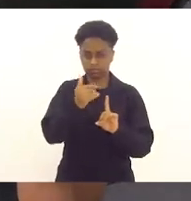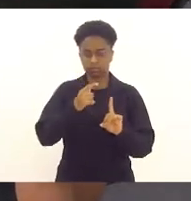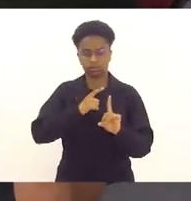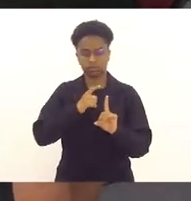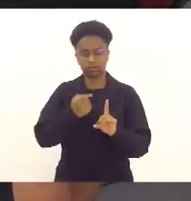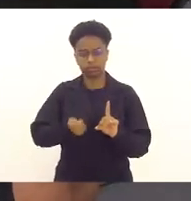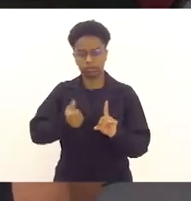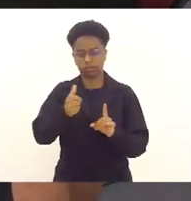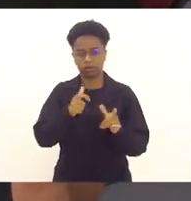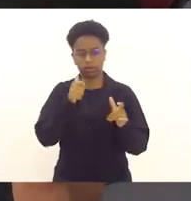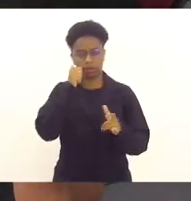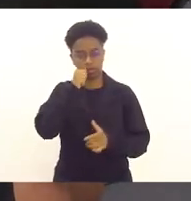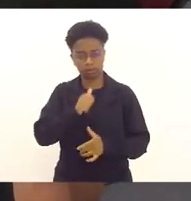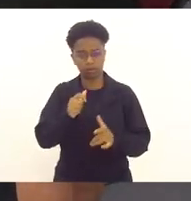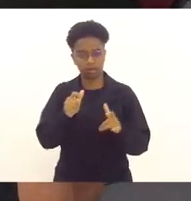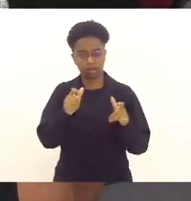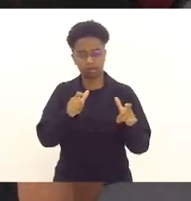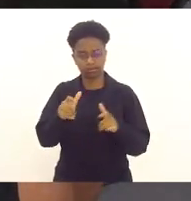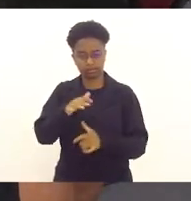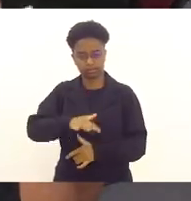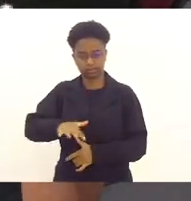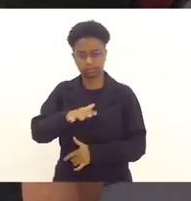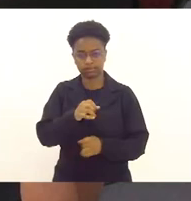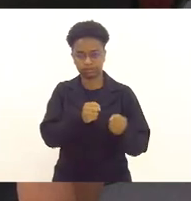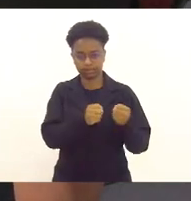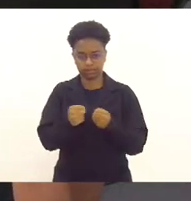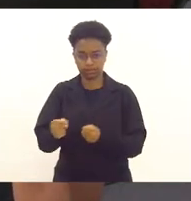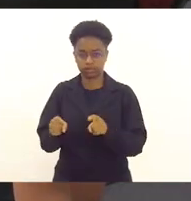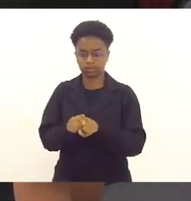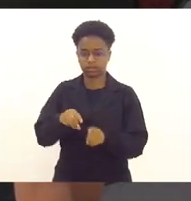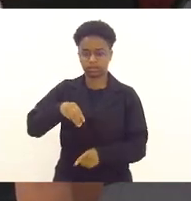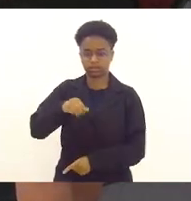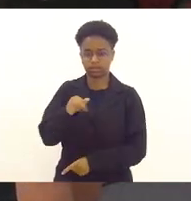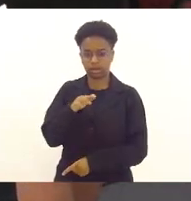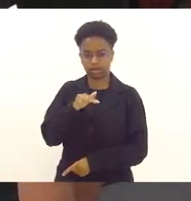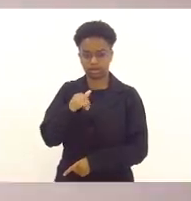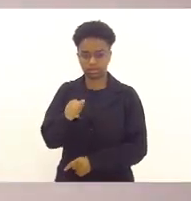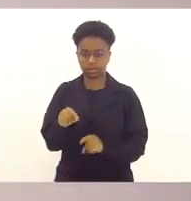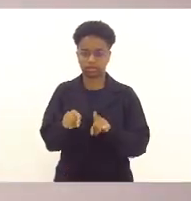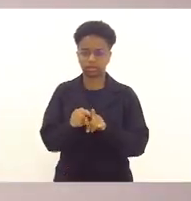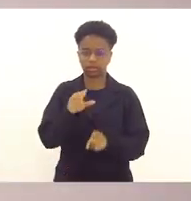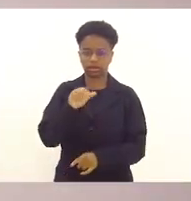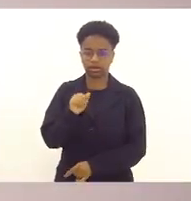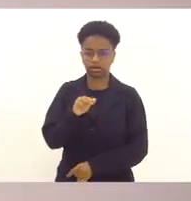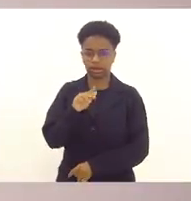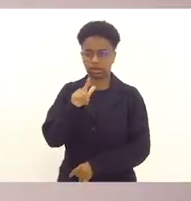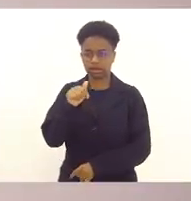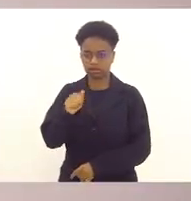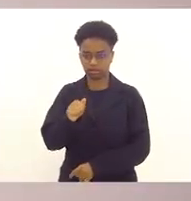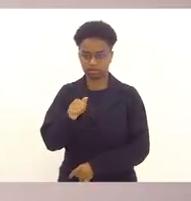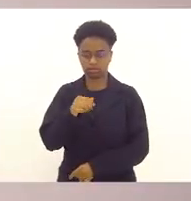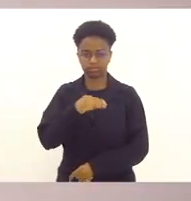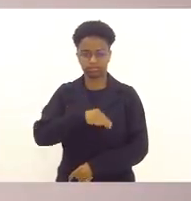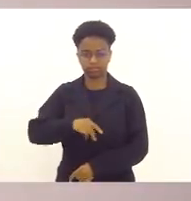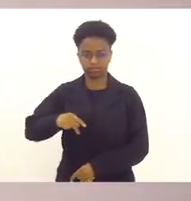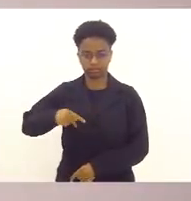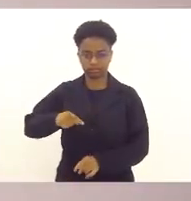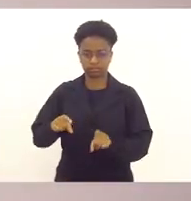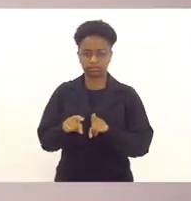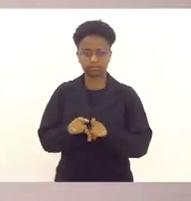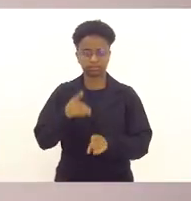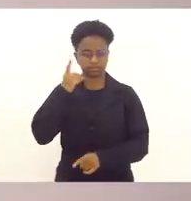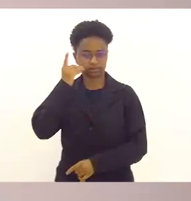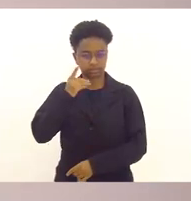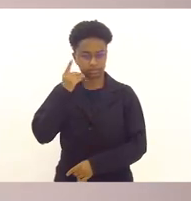poder Márcia defensora Carla do Ministério Público as deputadas